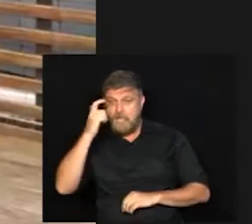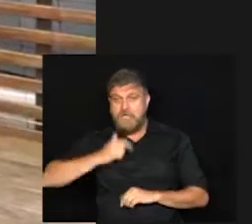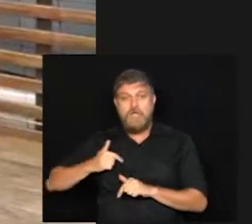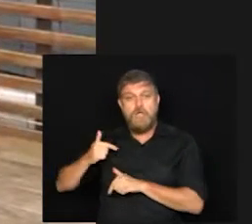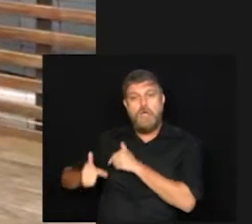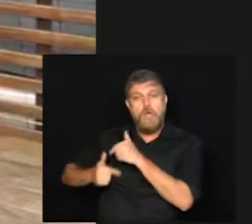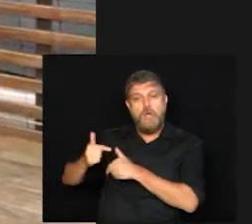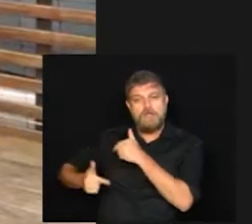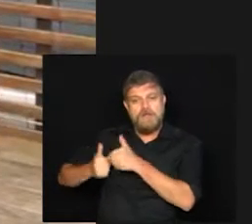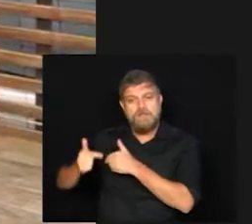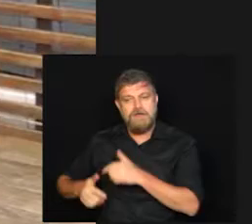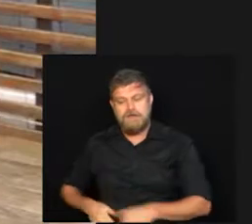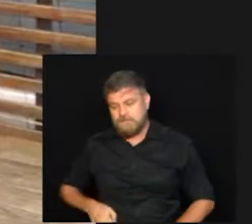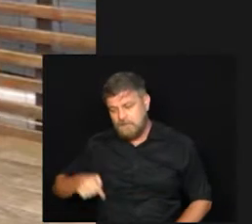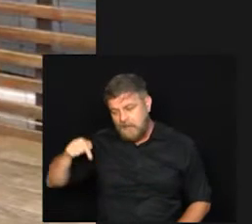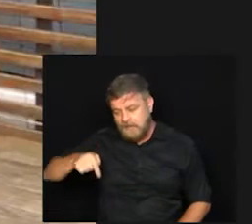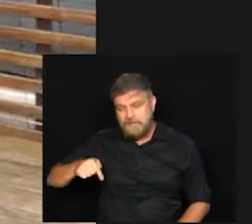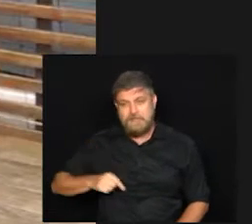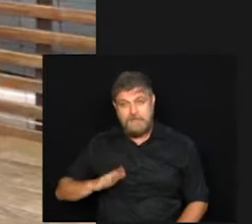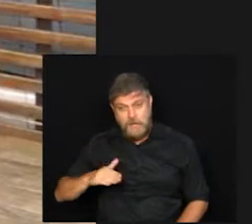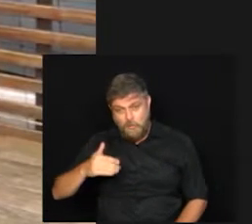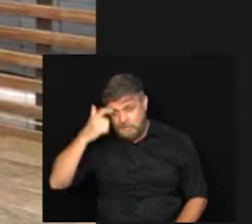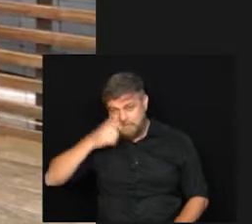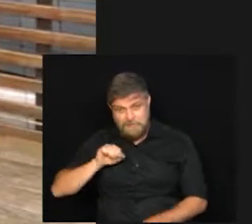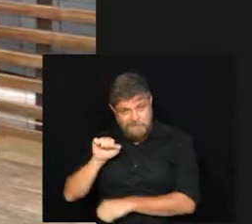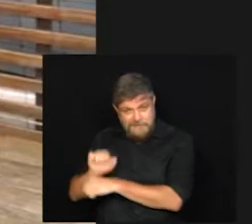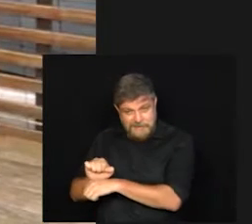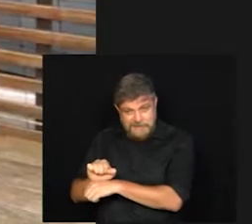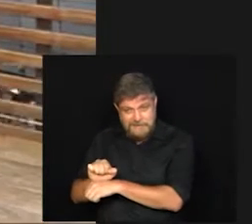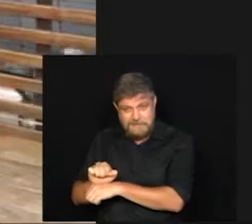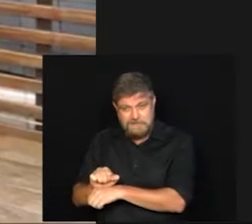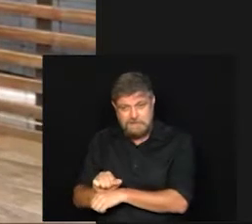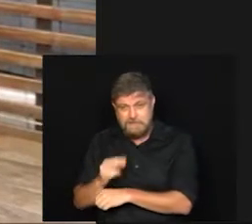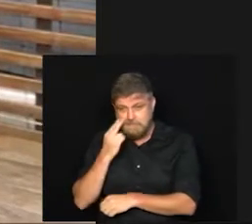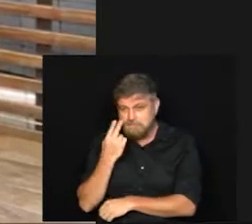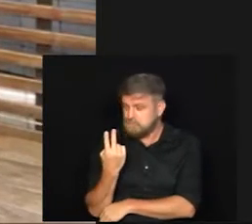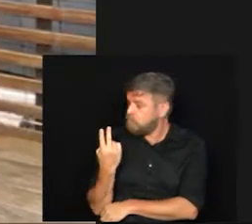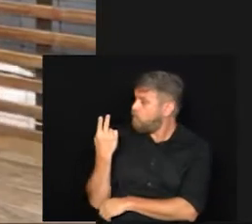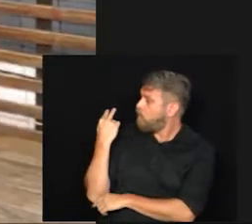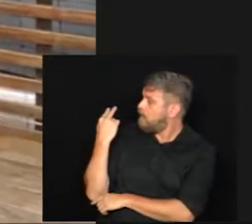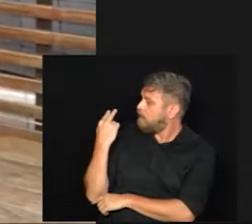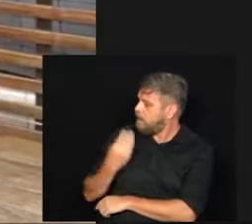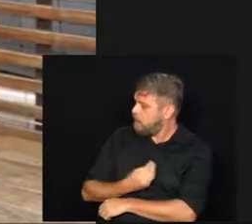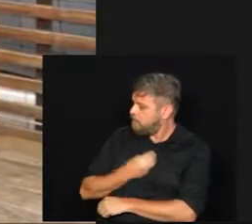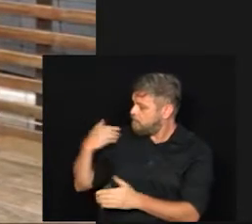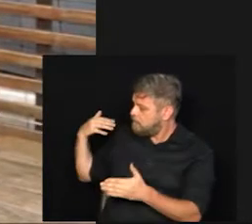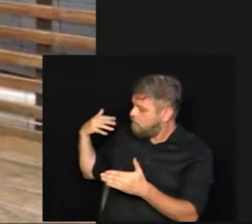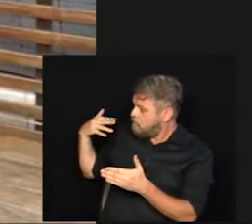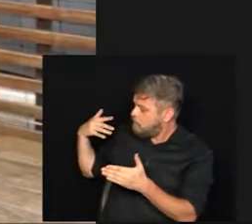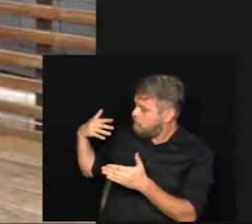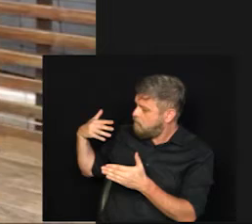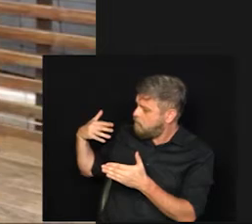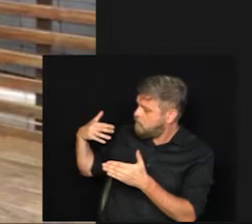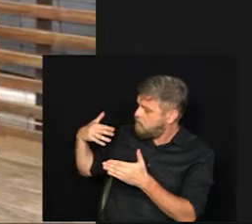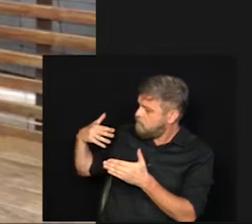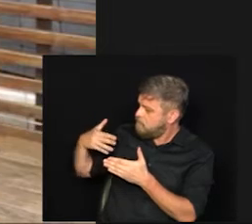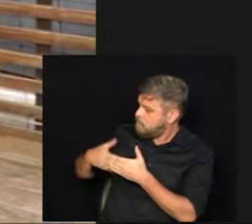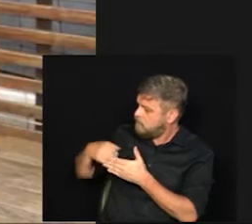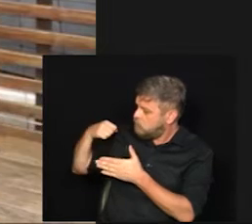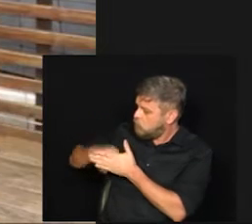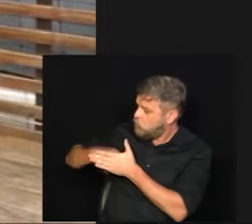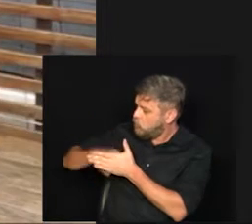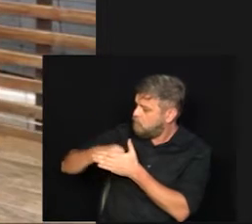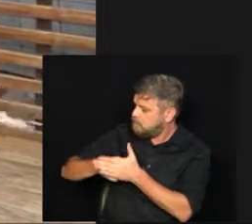aqui, mas para quando eu parar, eu olhar para trás e ver que tudo que eu batalhei para conquistar